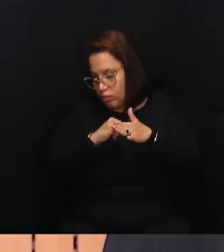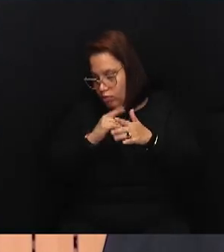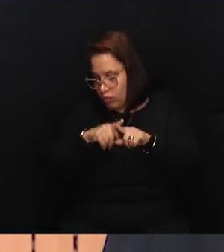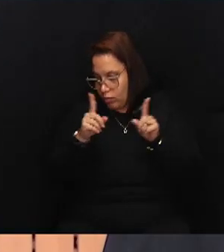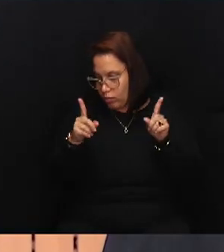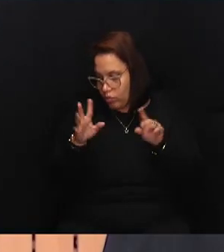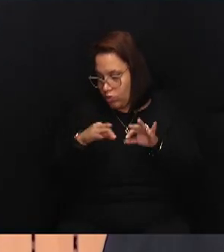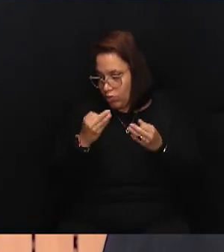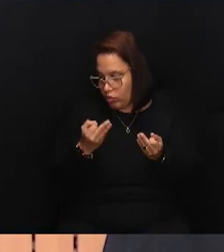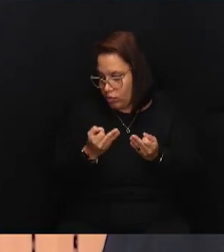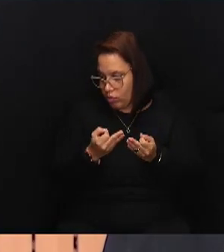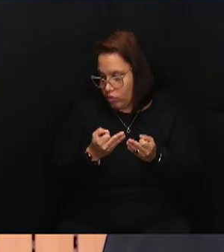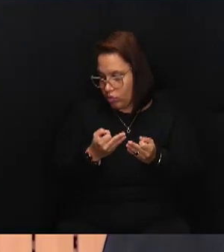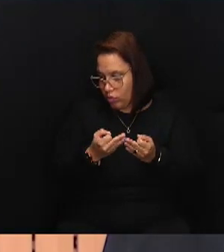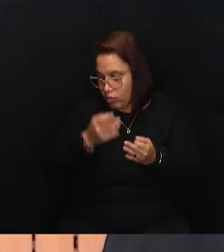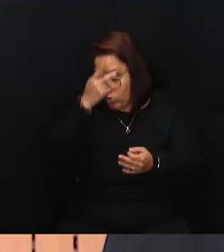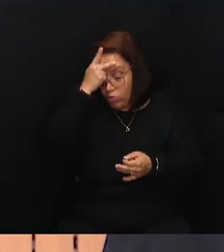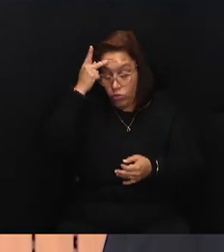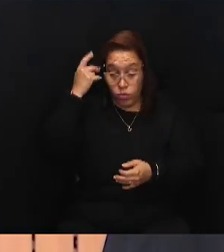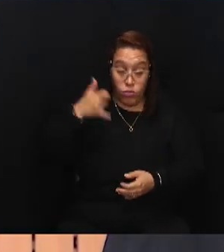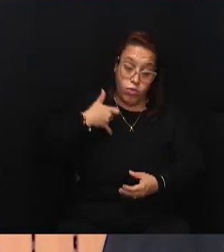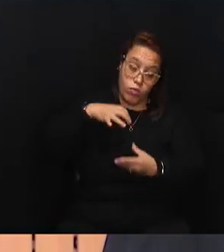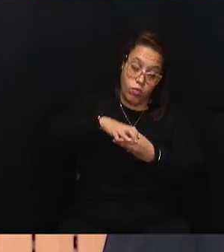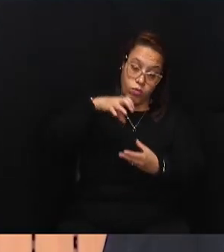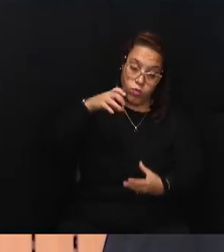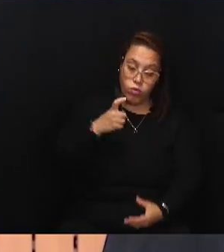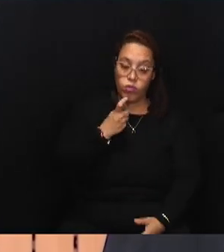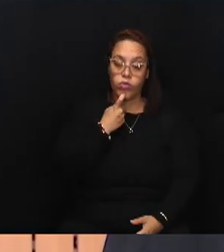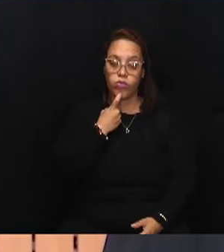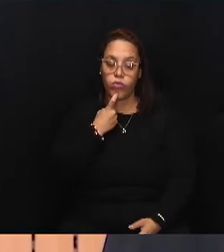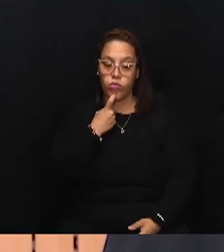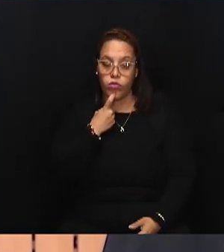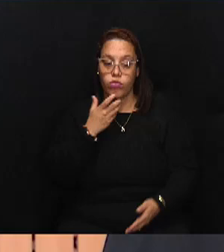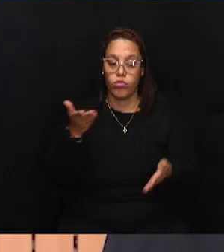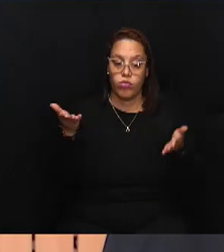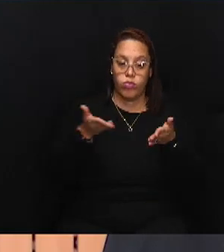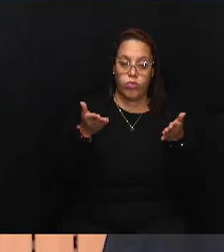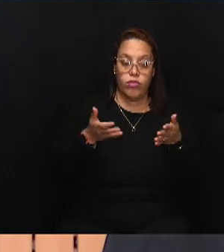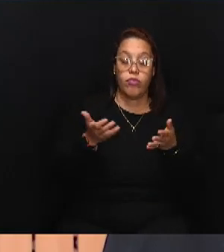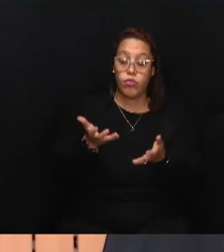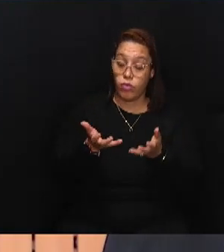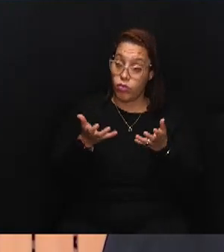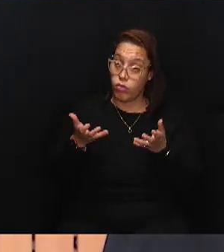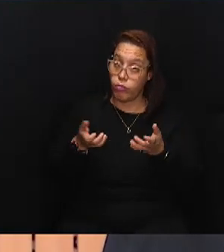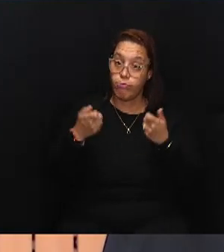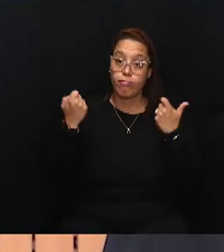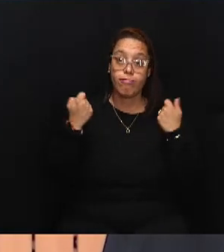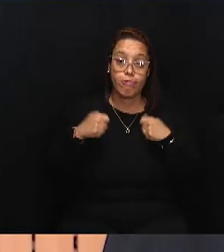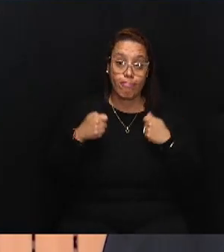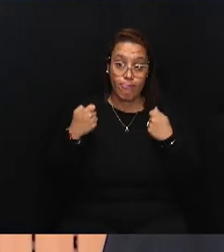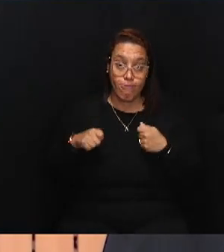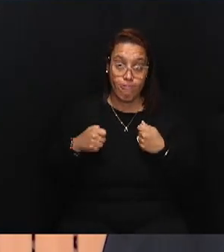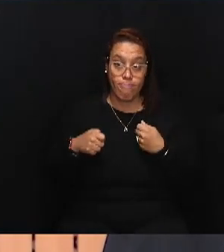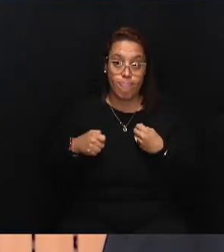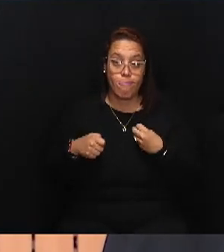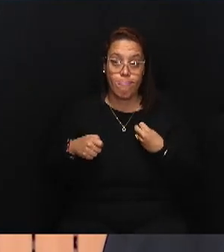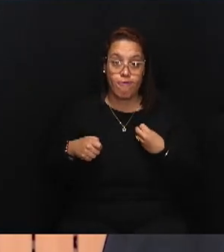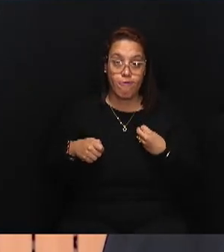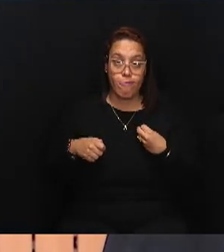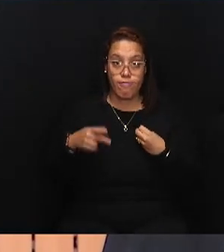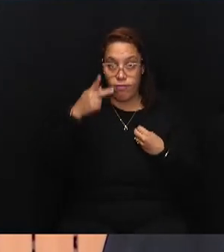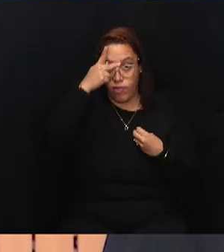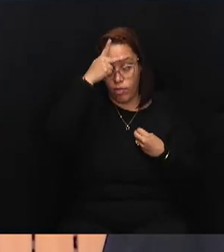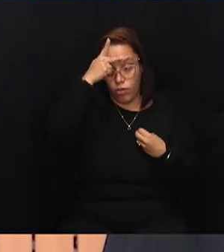os familiares das pessoas idosas no município de Campinas, que hoje, quando quiserem, quando precisarem colocar ali um